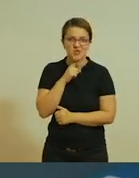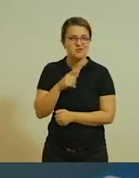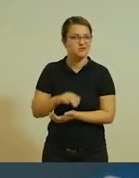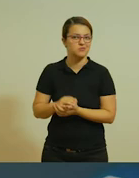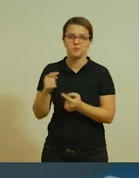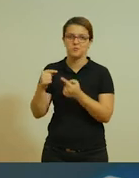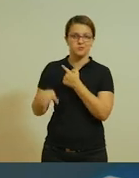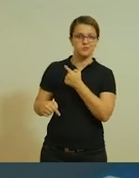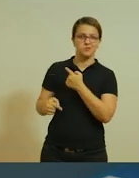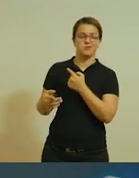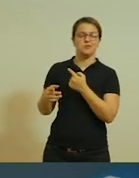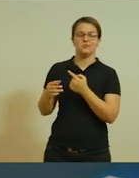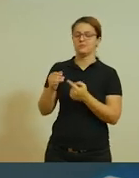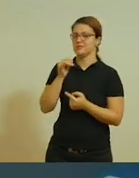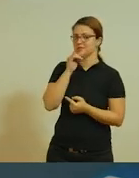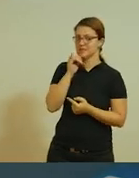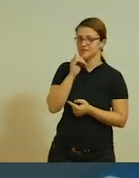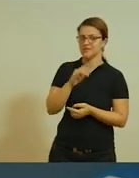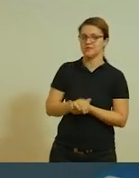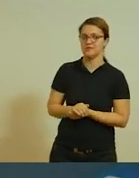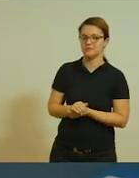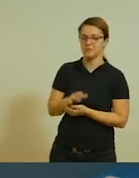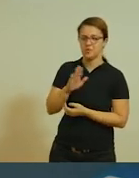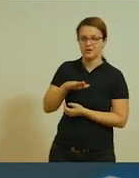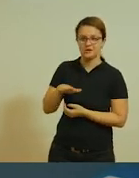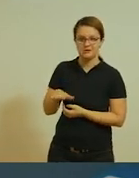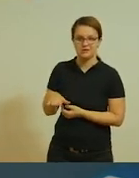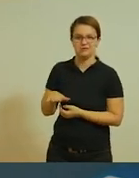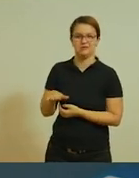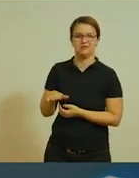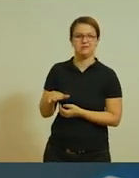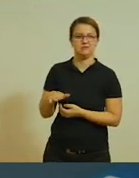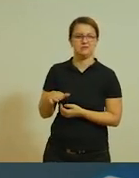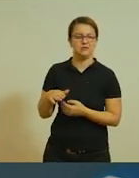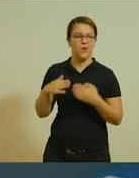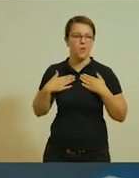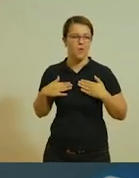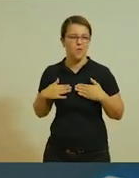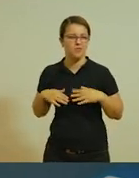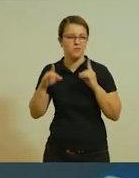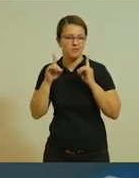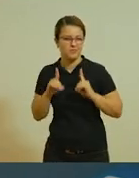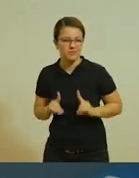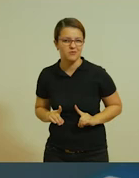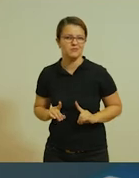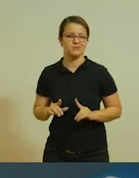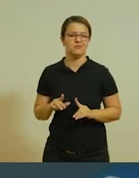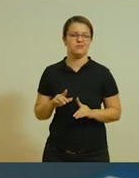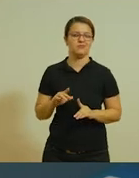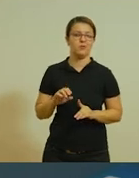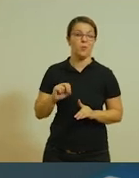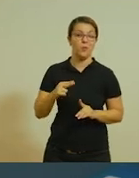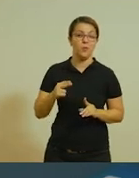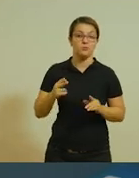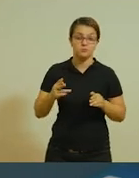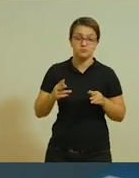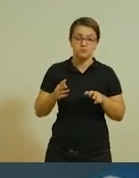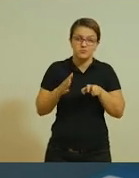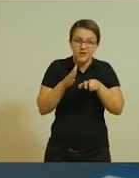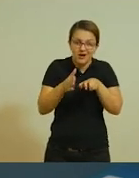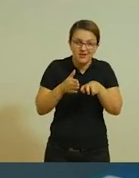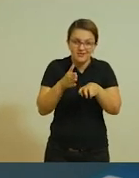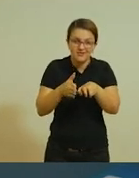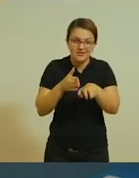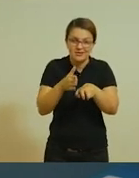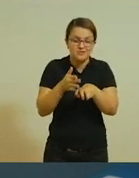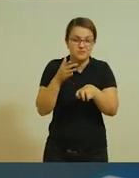você não consegue fazer, por exemplo, se for uma criança com deficiência física, cadeirante, e não consiga fazer esses movimentos, mas